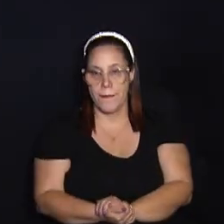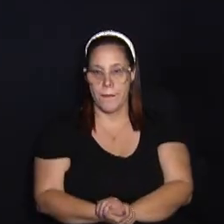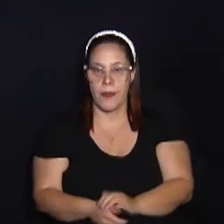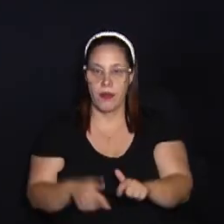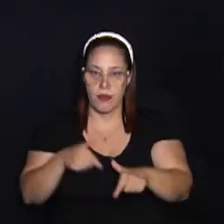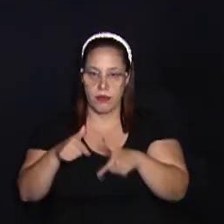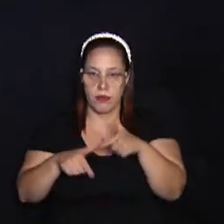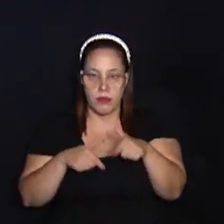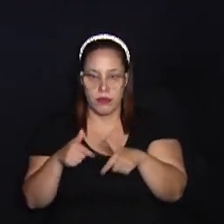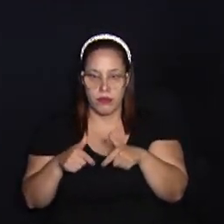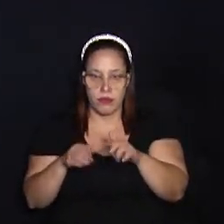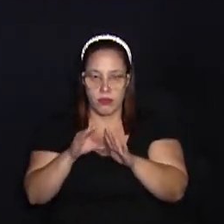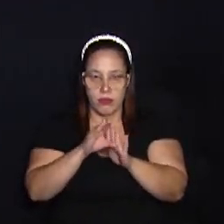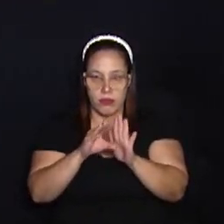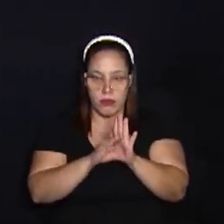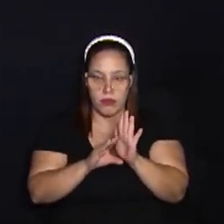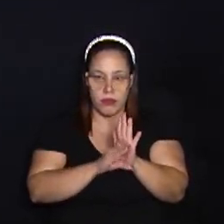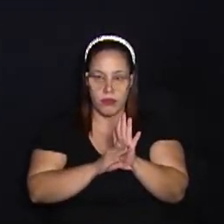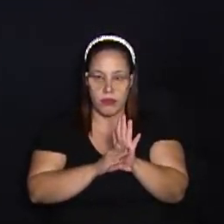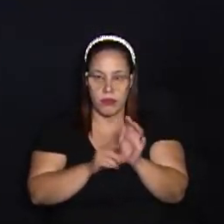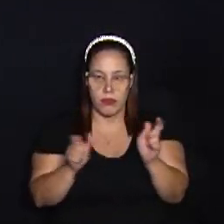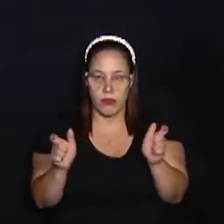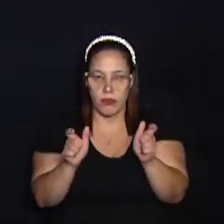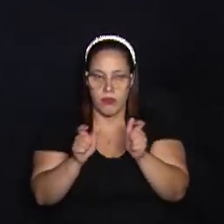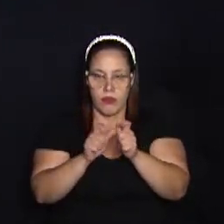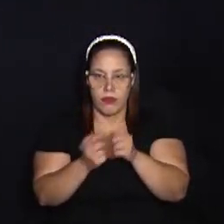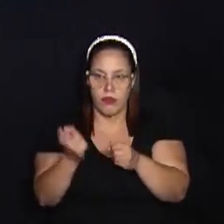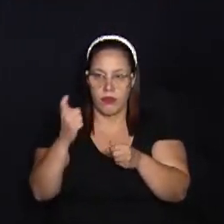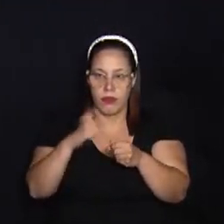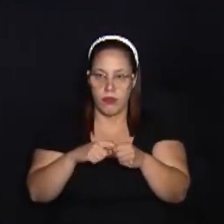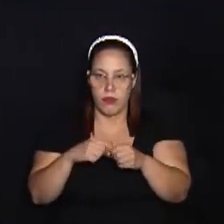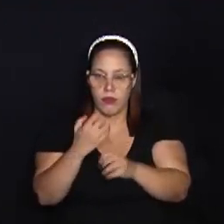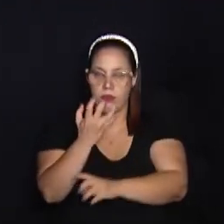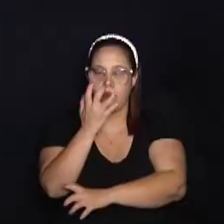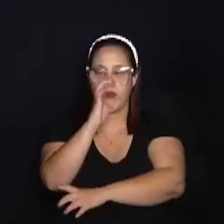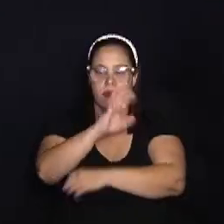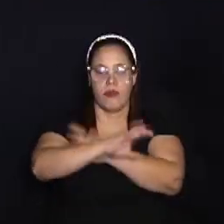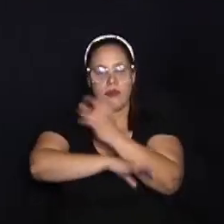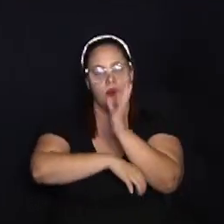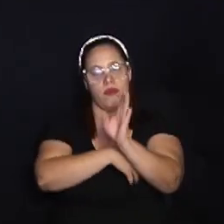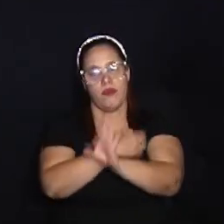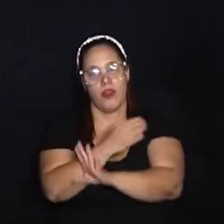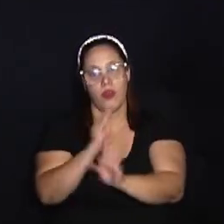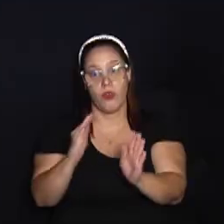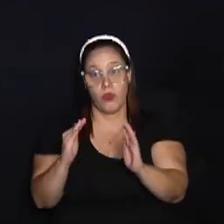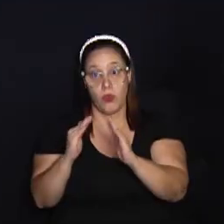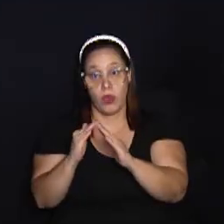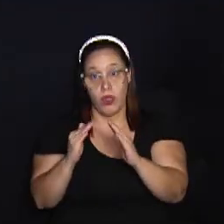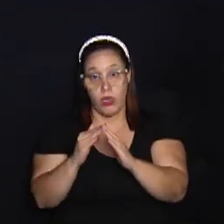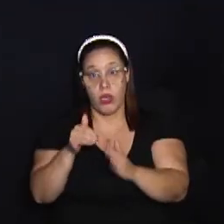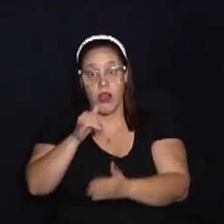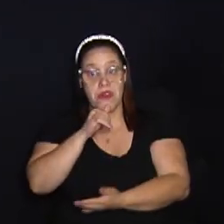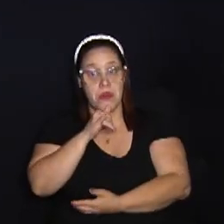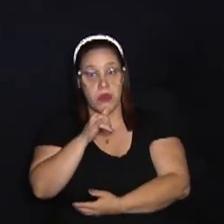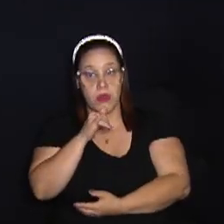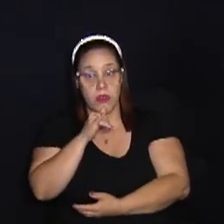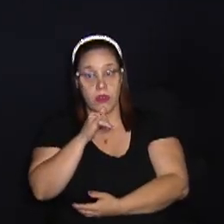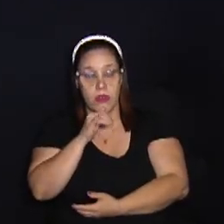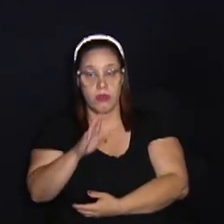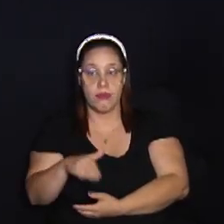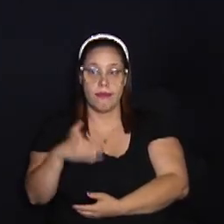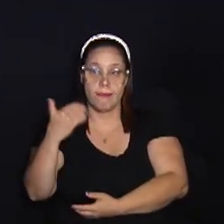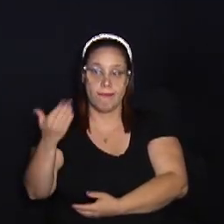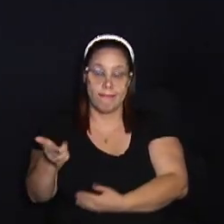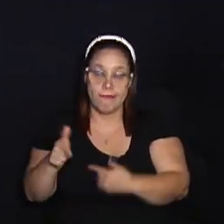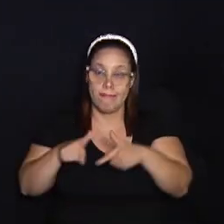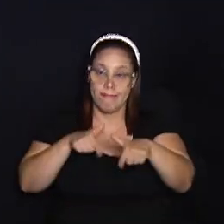ora a gente trabalha uma escala mais reduzida, que é voltado para um jardim residencial, por exemplo.